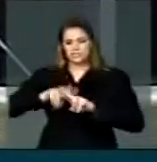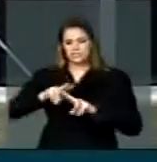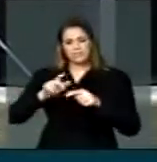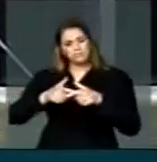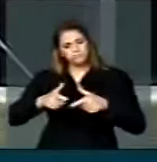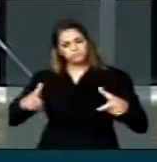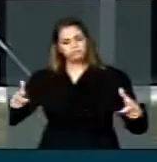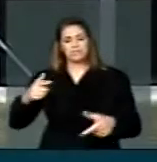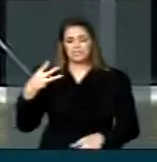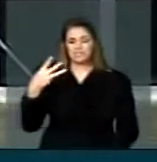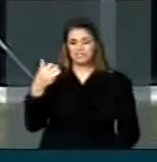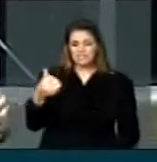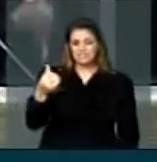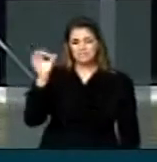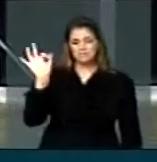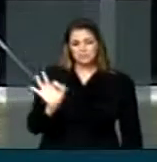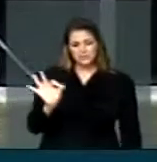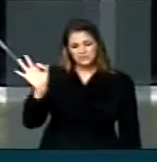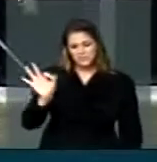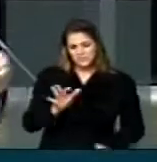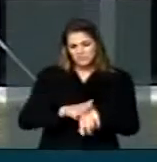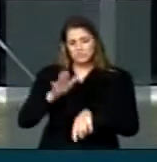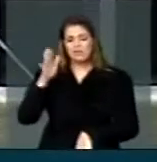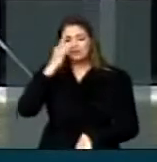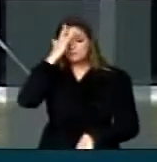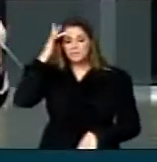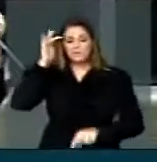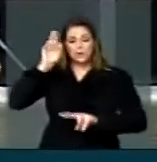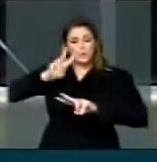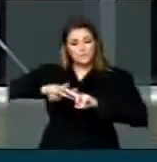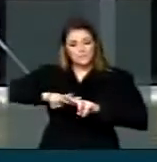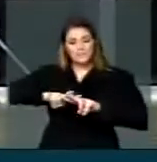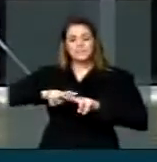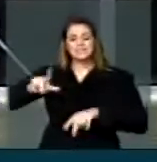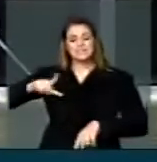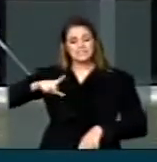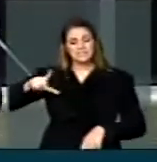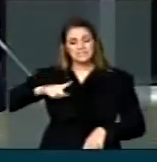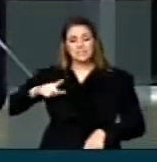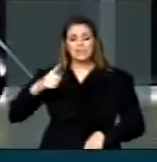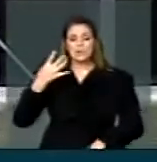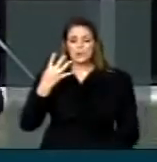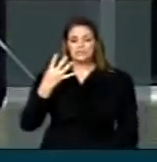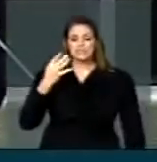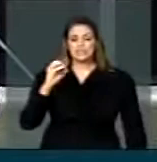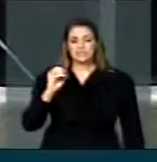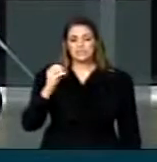cresceu 36%. As pessoas presas do Brasil cresceram